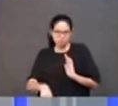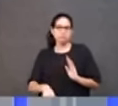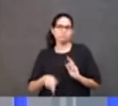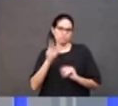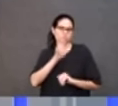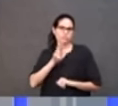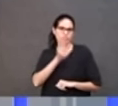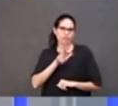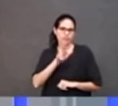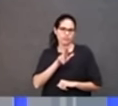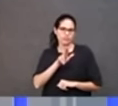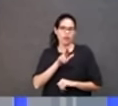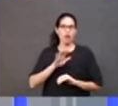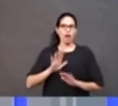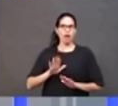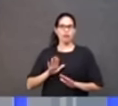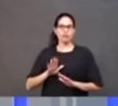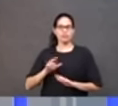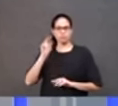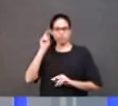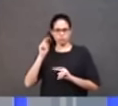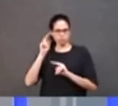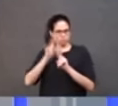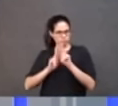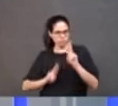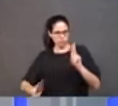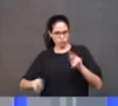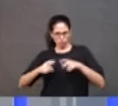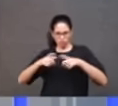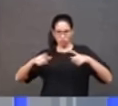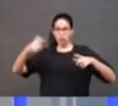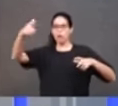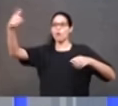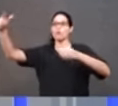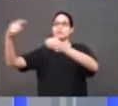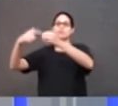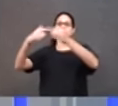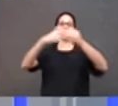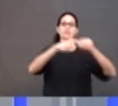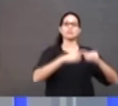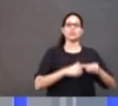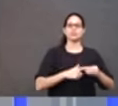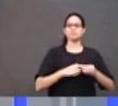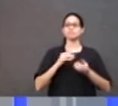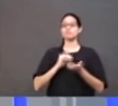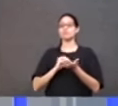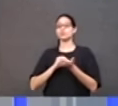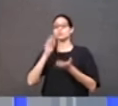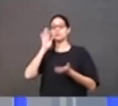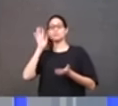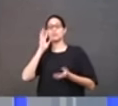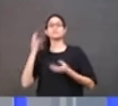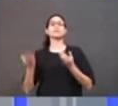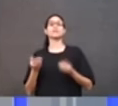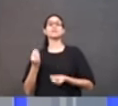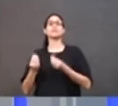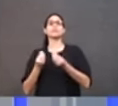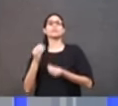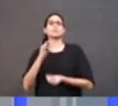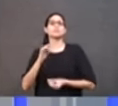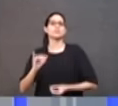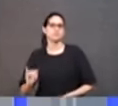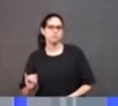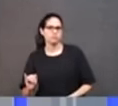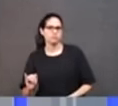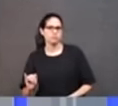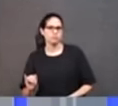campi, o que aconteceu? Não foi pensado nesse detalhe da tecnologia de informação. Então, a tecnologia de informação, ela pode ser um